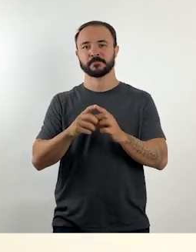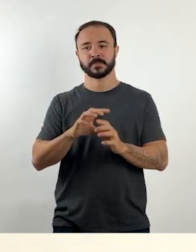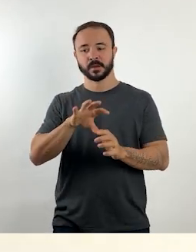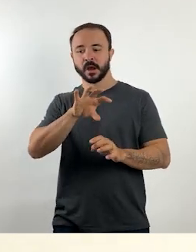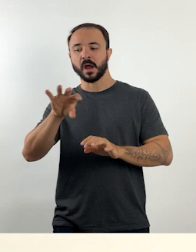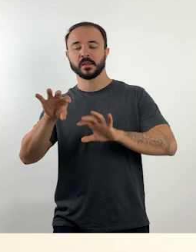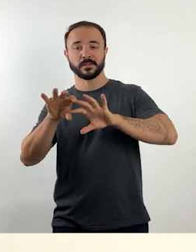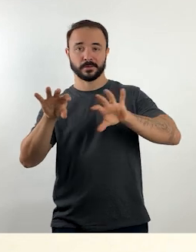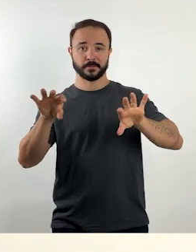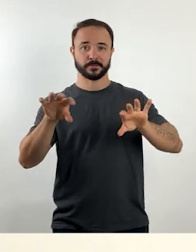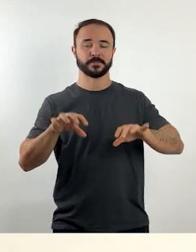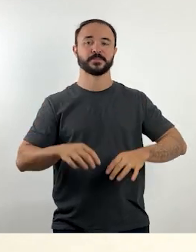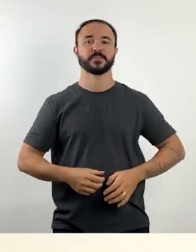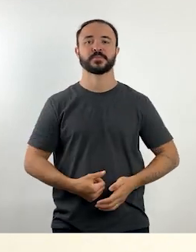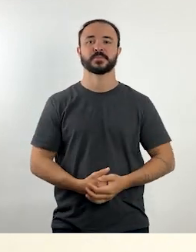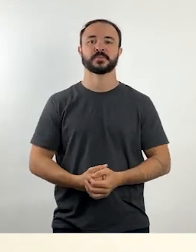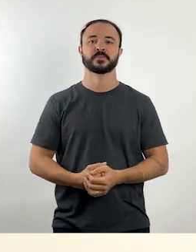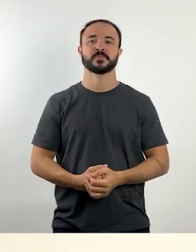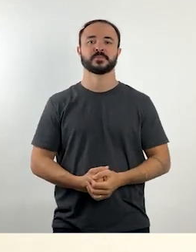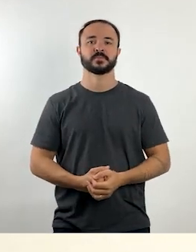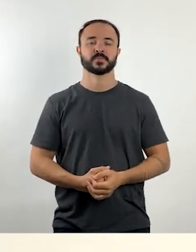um dos lados.